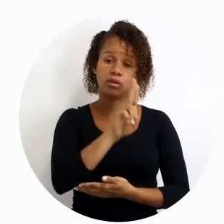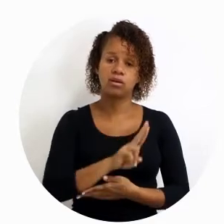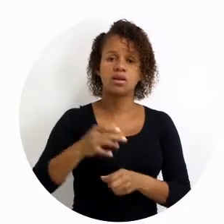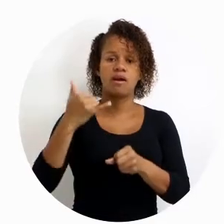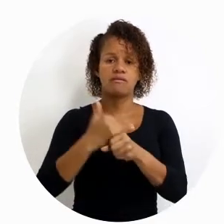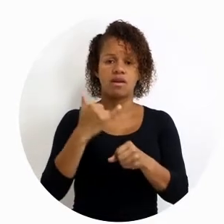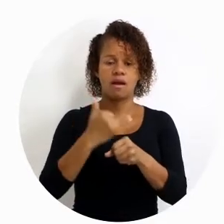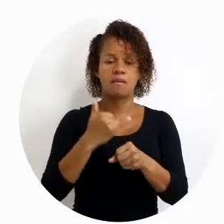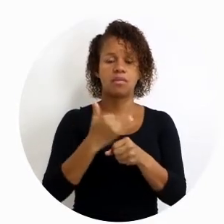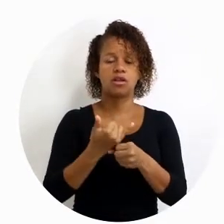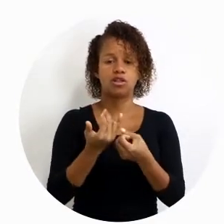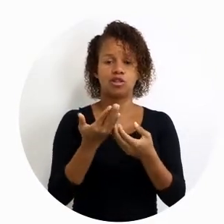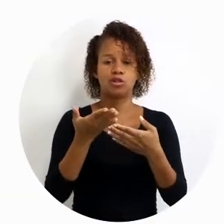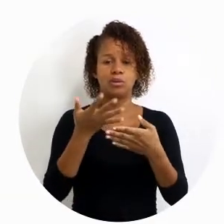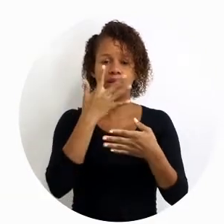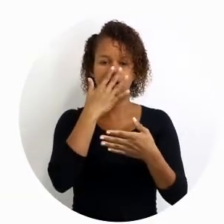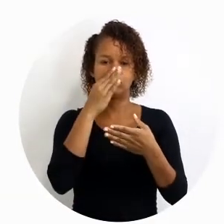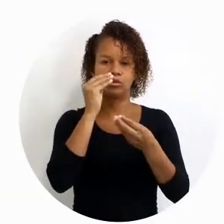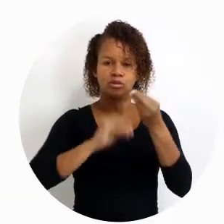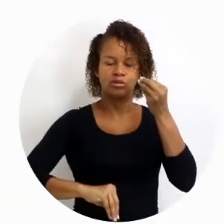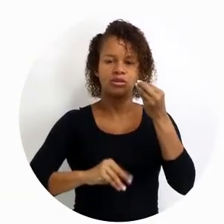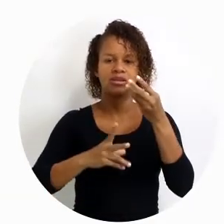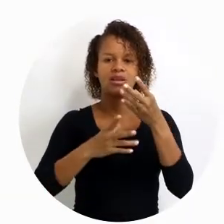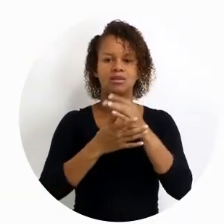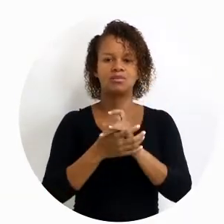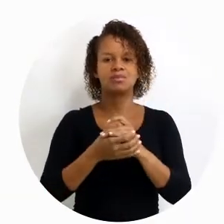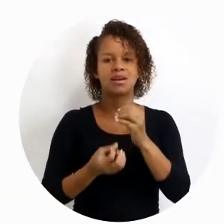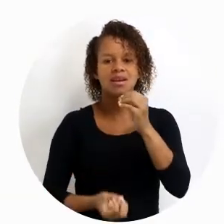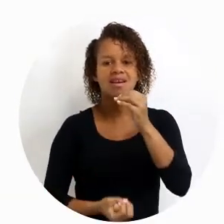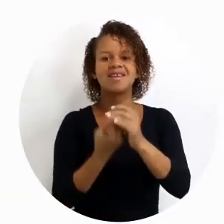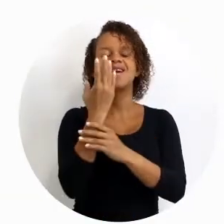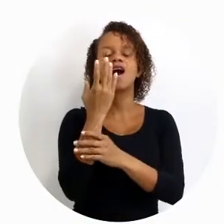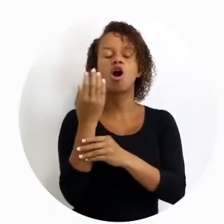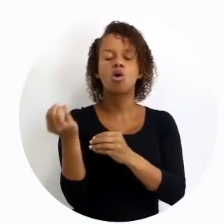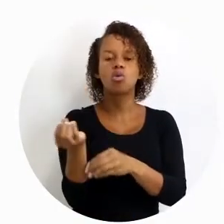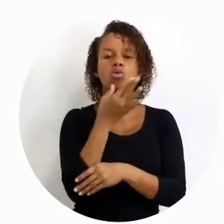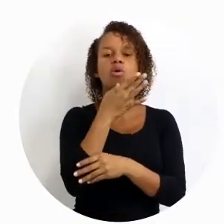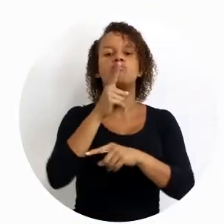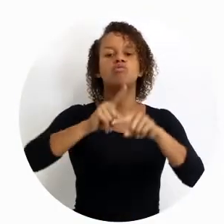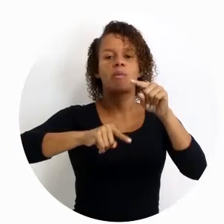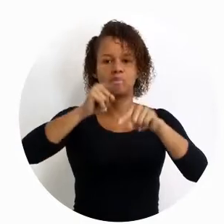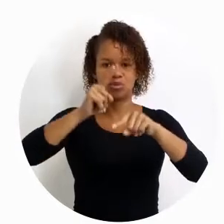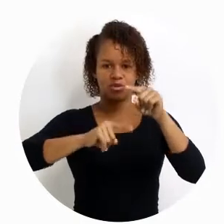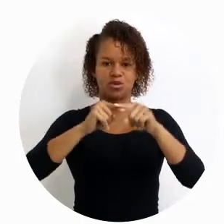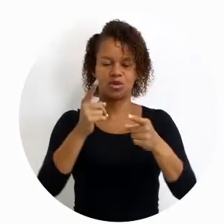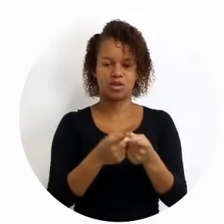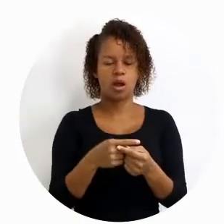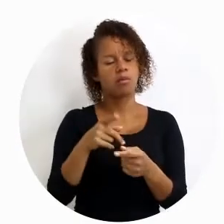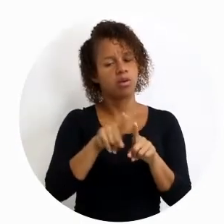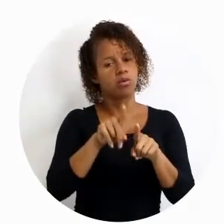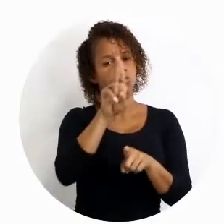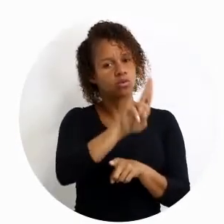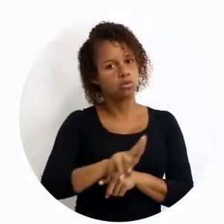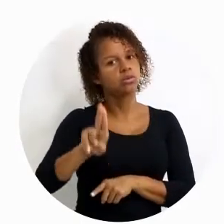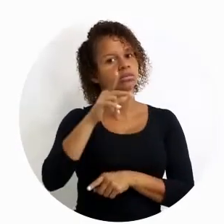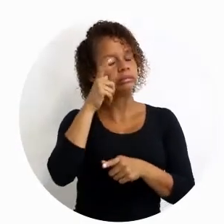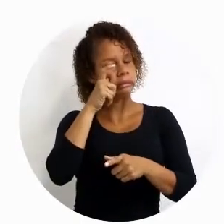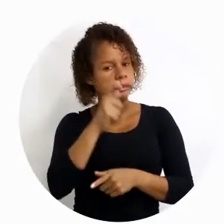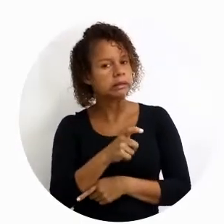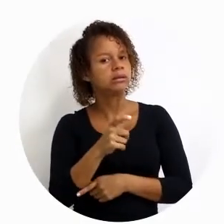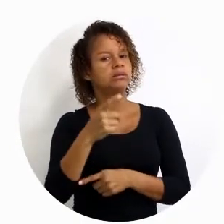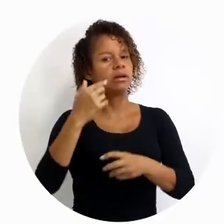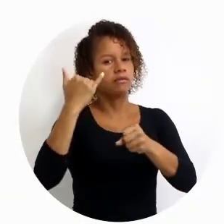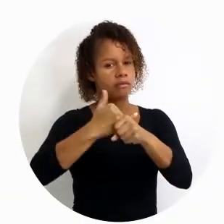e utilizar a ferramenta de extrusão para criar um outro objeto. Um outro uso muito interessante